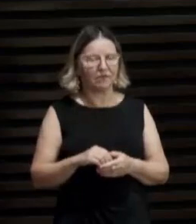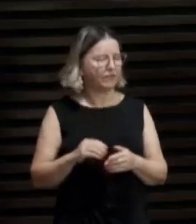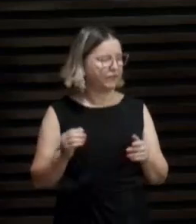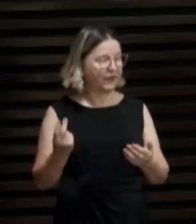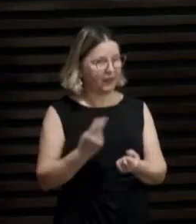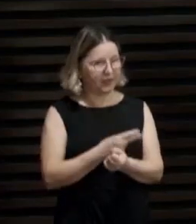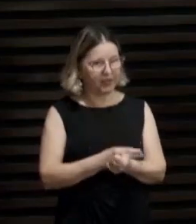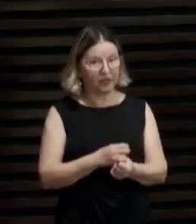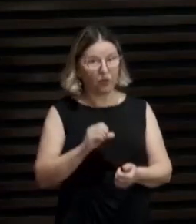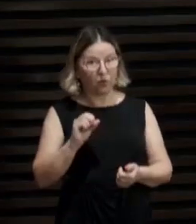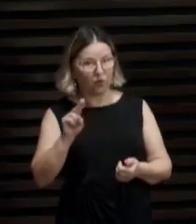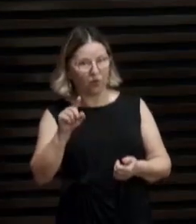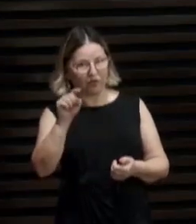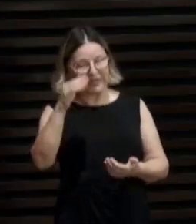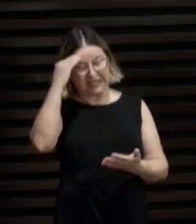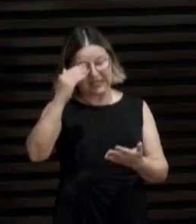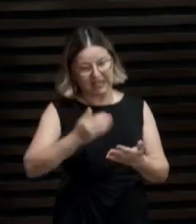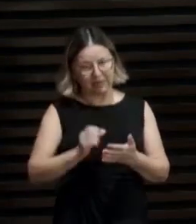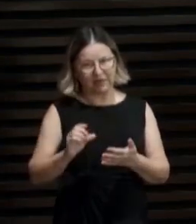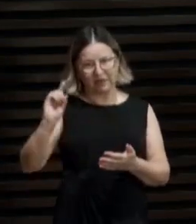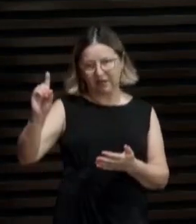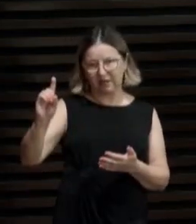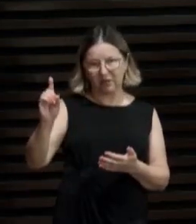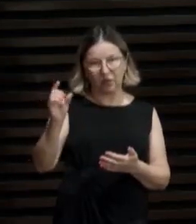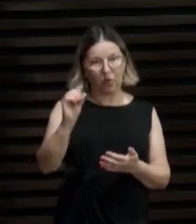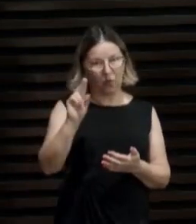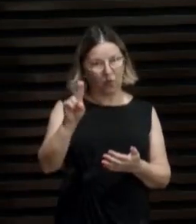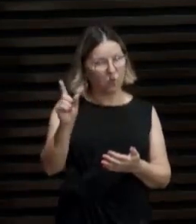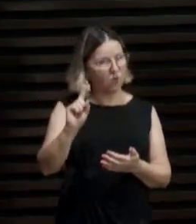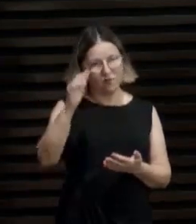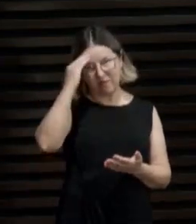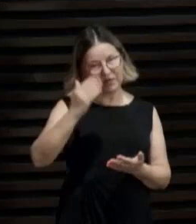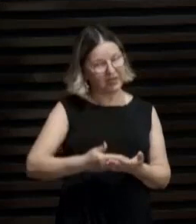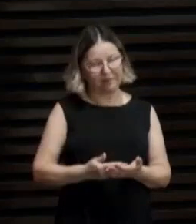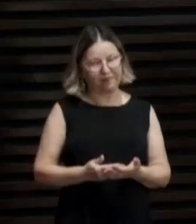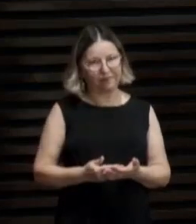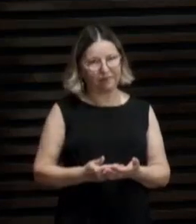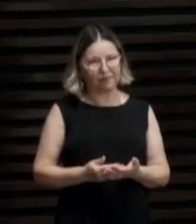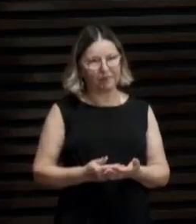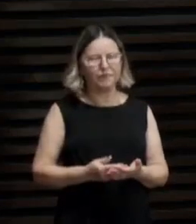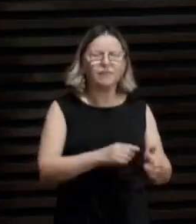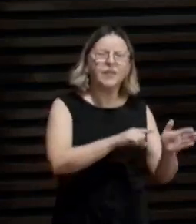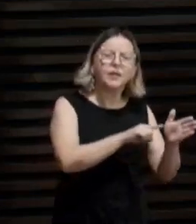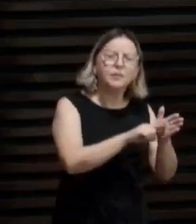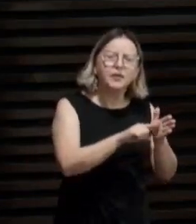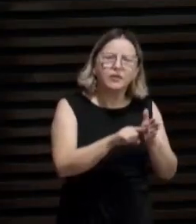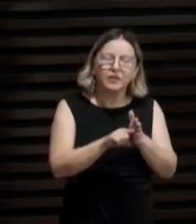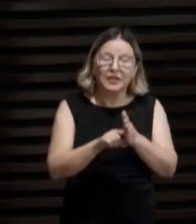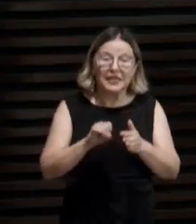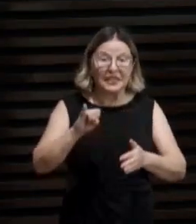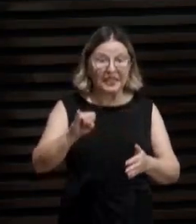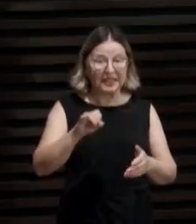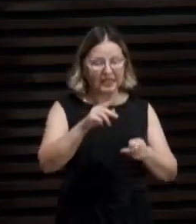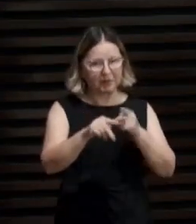de Deus, ou você não crê na palavra de Deus. E a pergunta que eu posso fazer é que se as pessoas